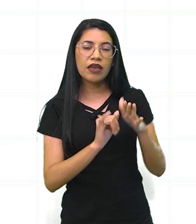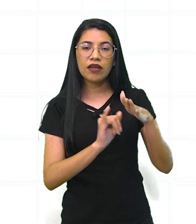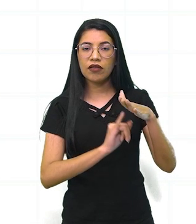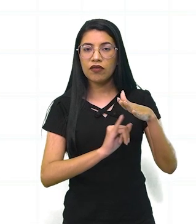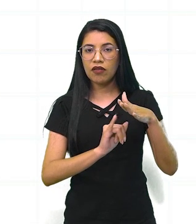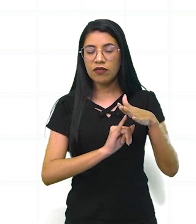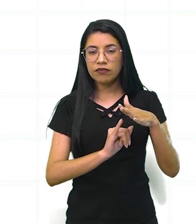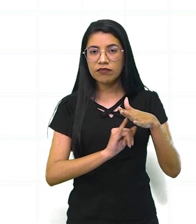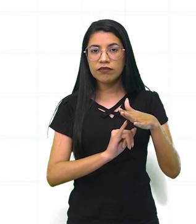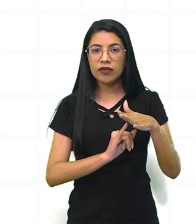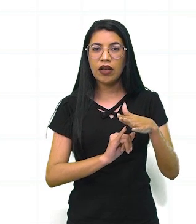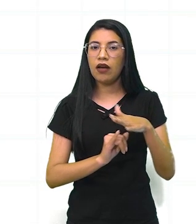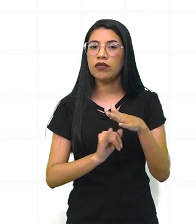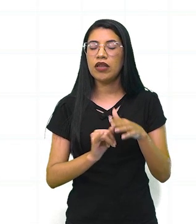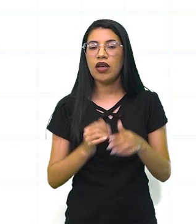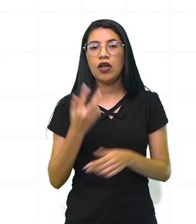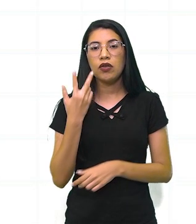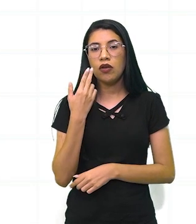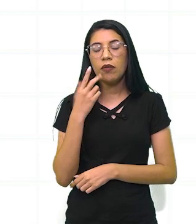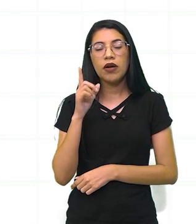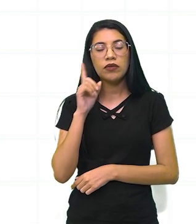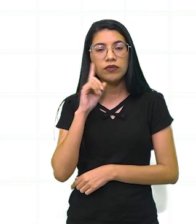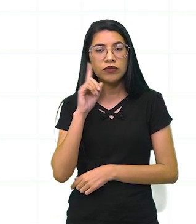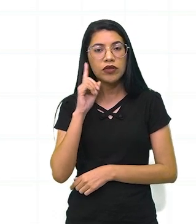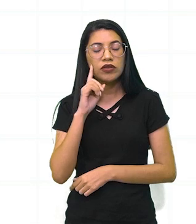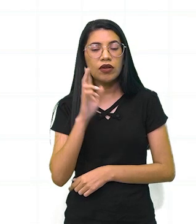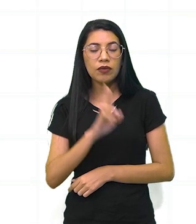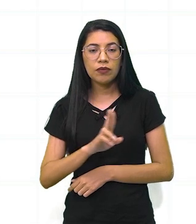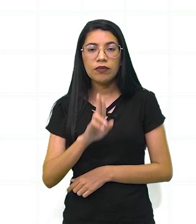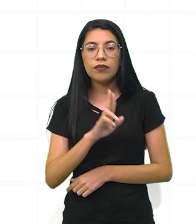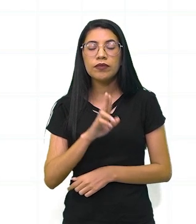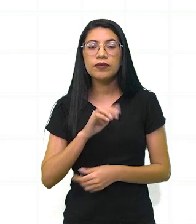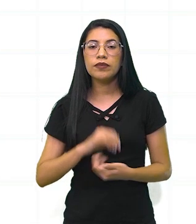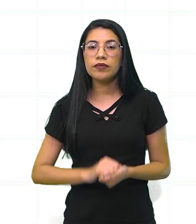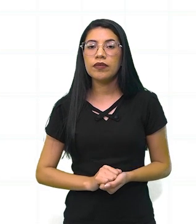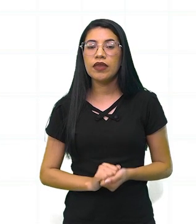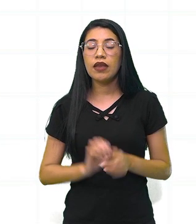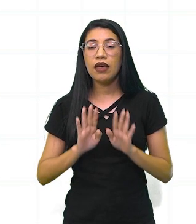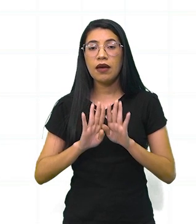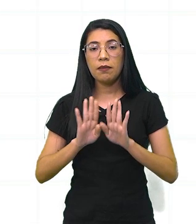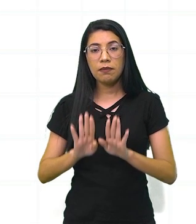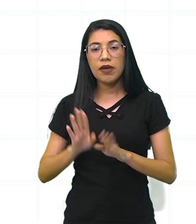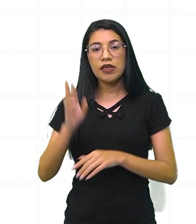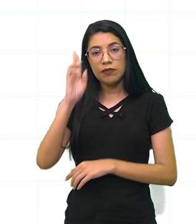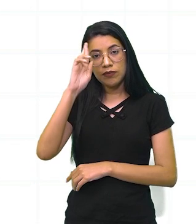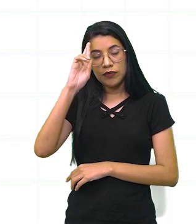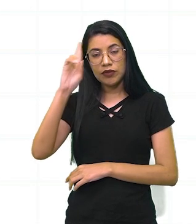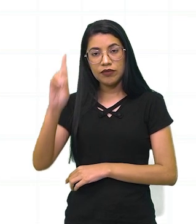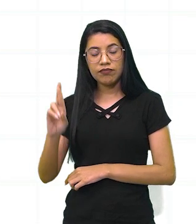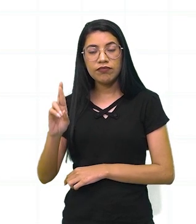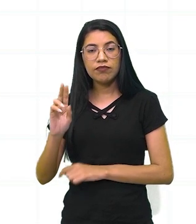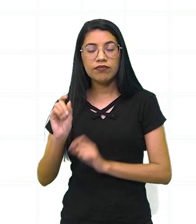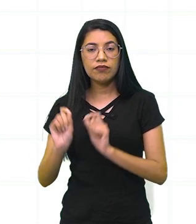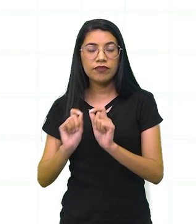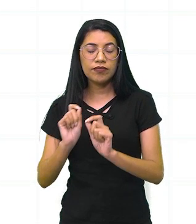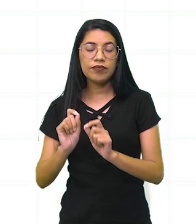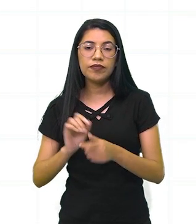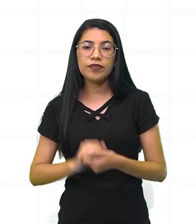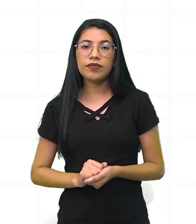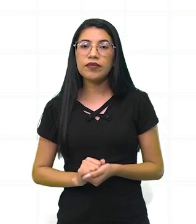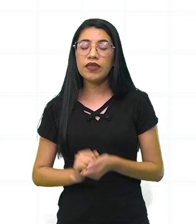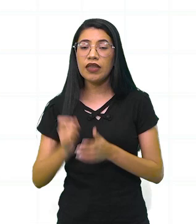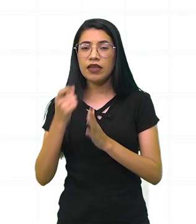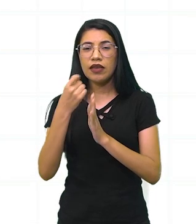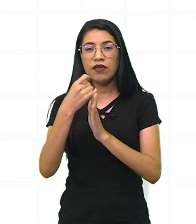né do dia a dia uma linguagem do dia a dia e já para o gerente né lá pro seu pão ele vai